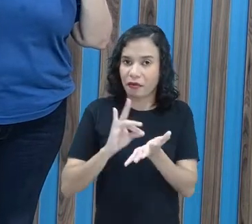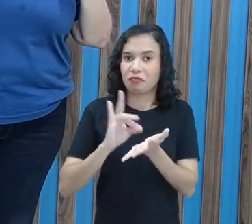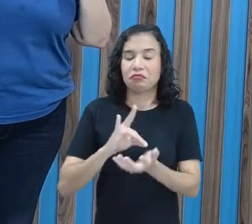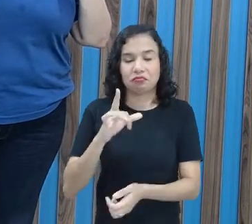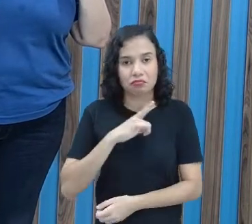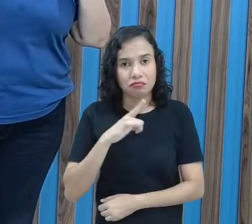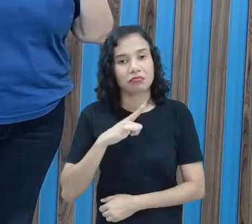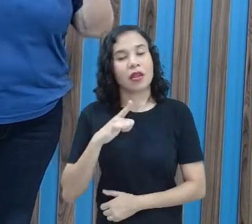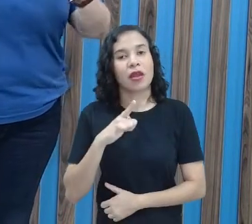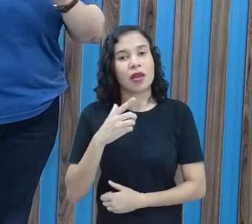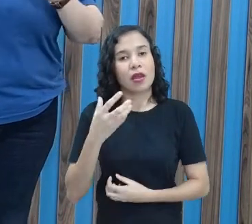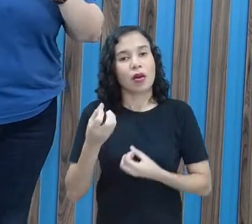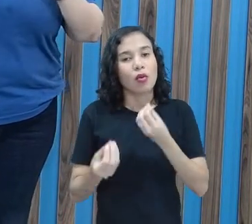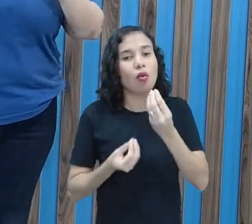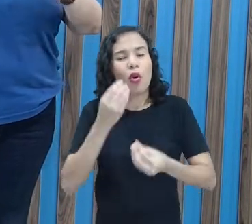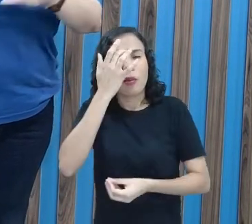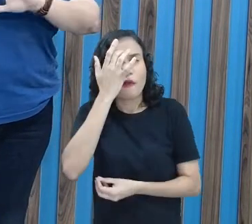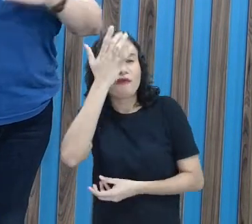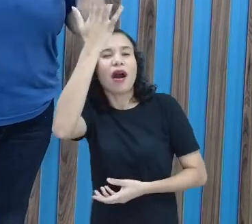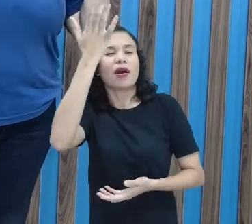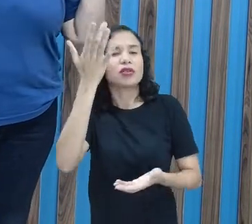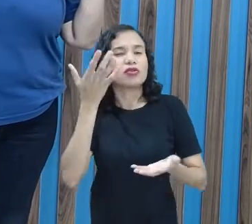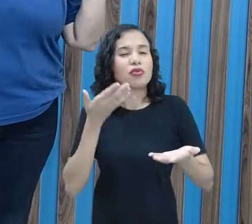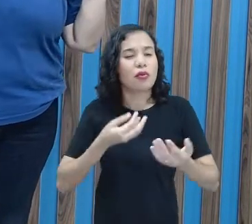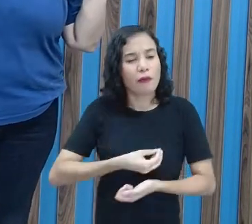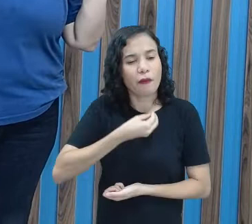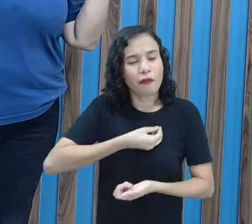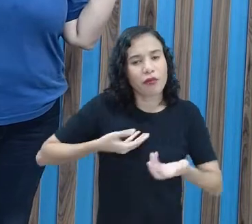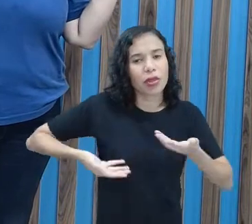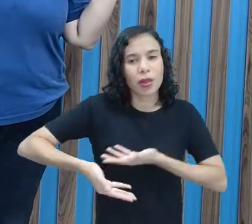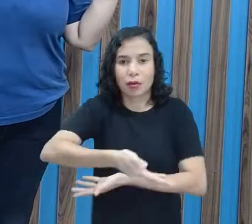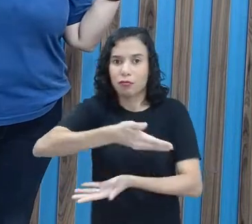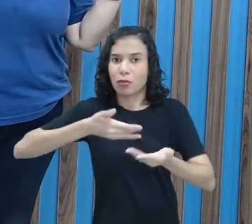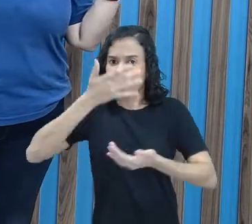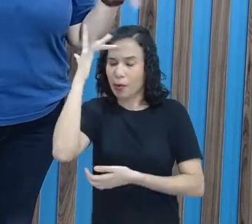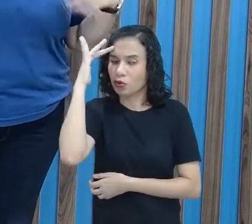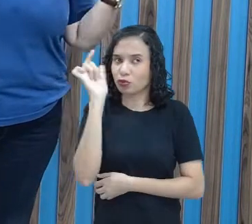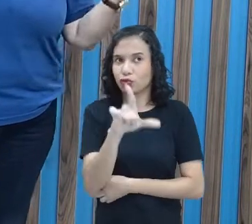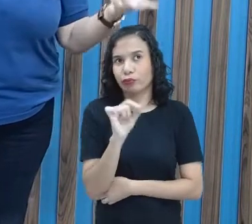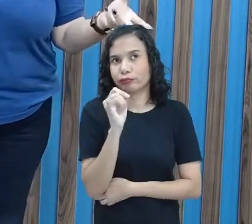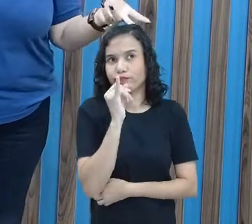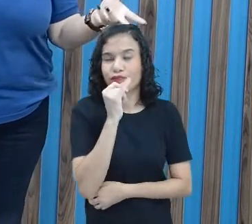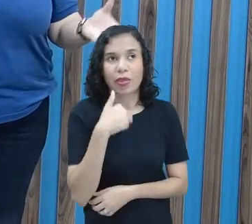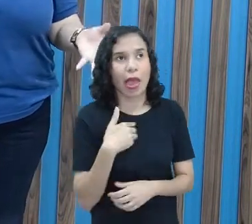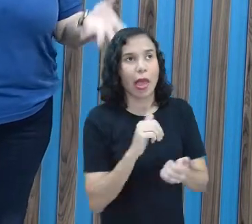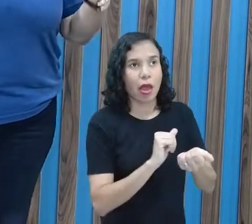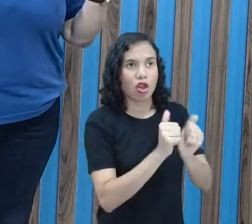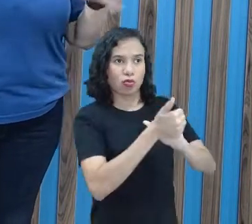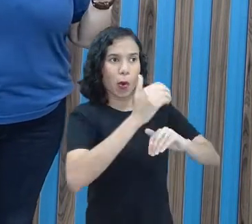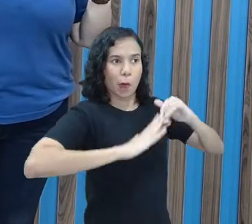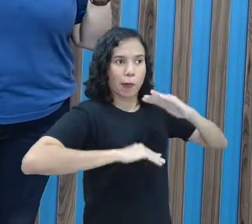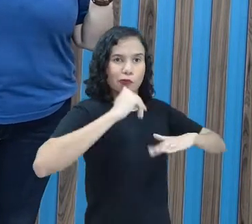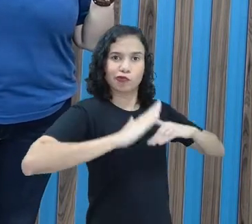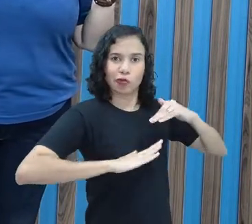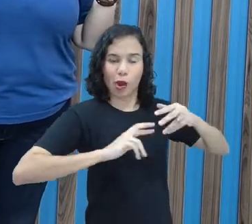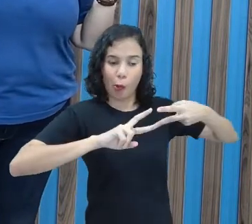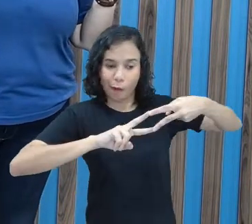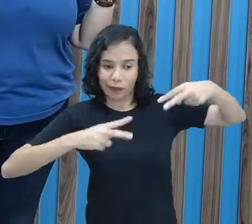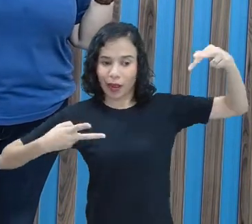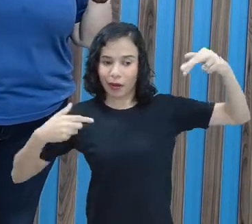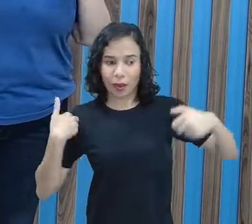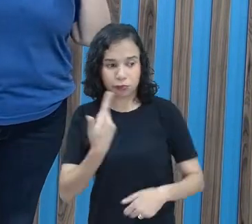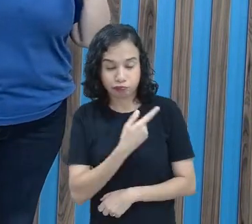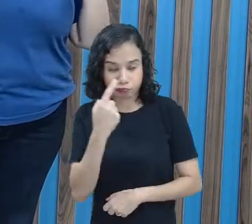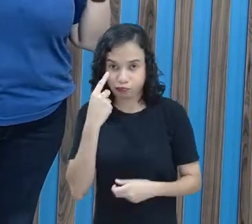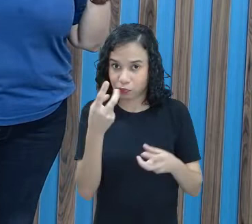ela facilite ali a vida que a pessoa escolheu, né? Por exemplo, ser atleta, né? E no DNA da gente